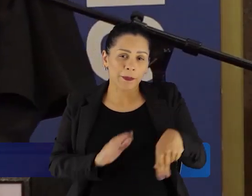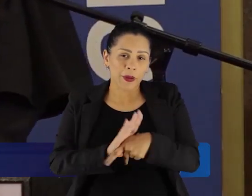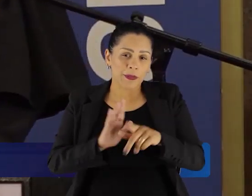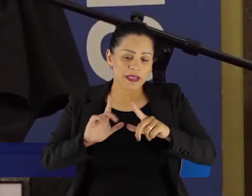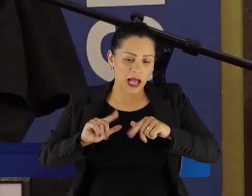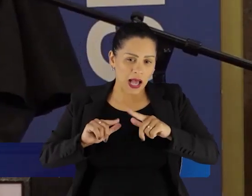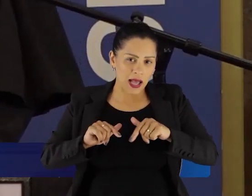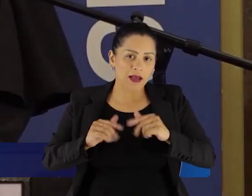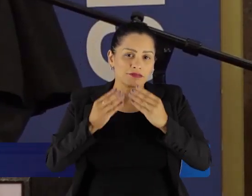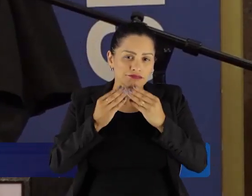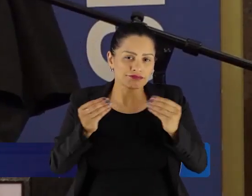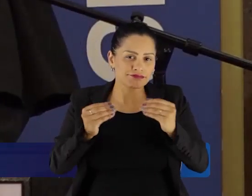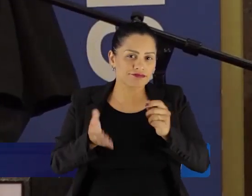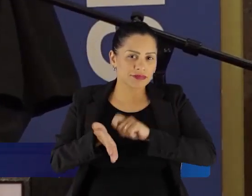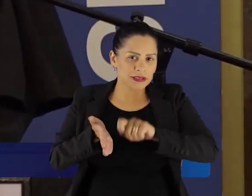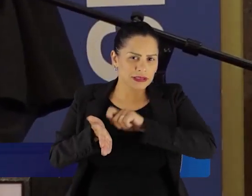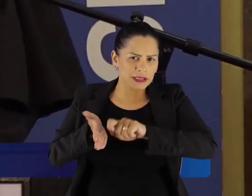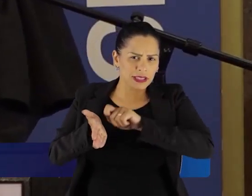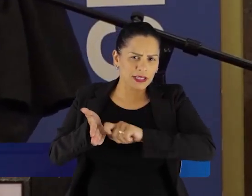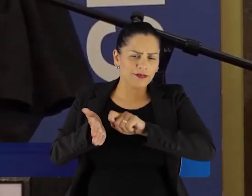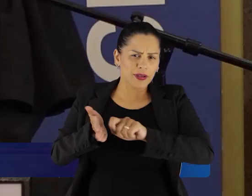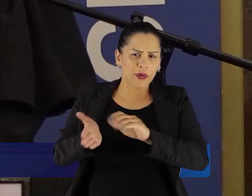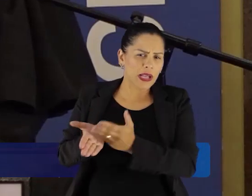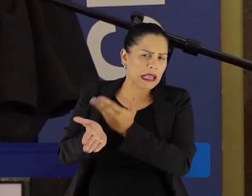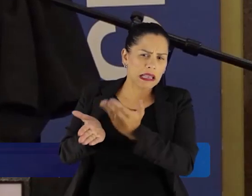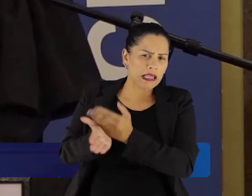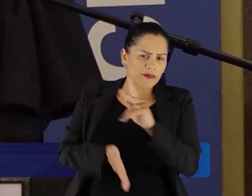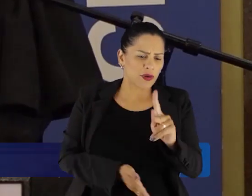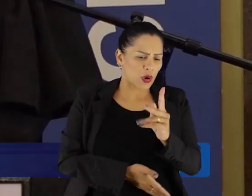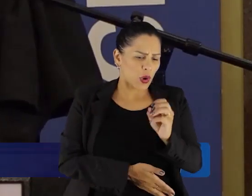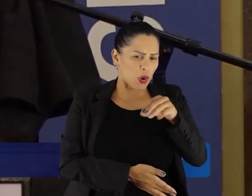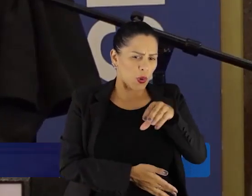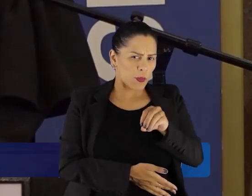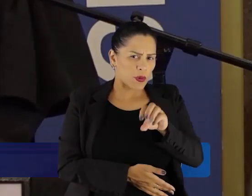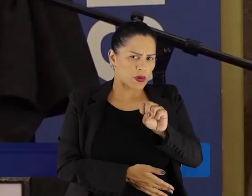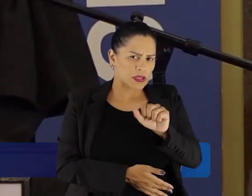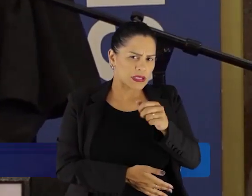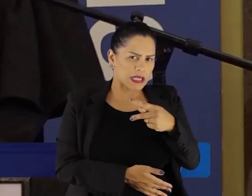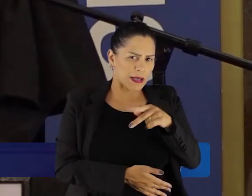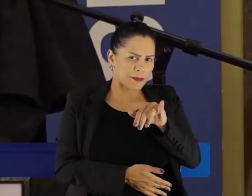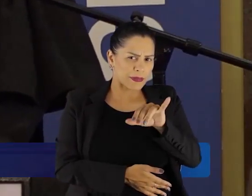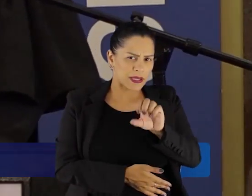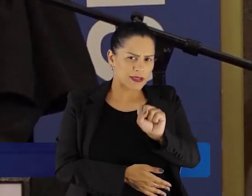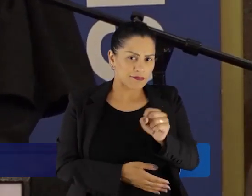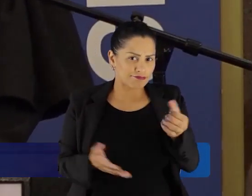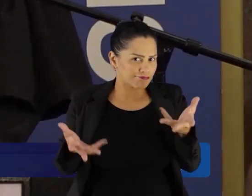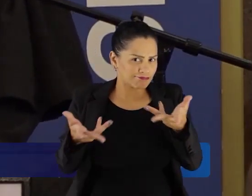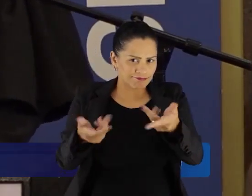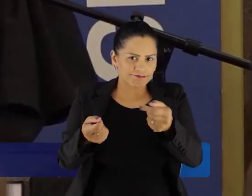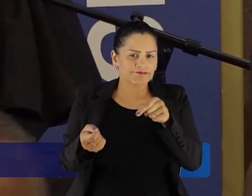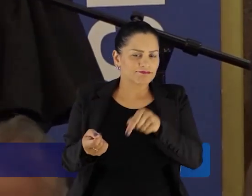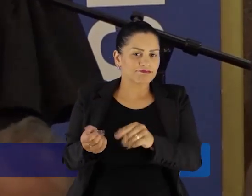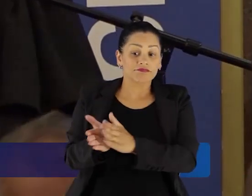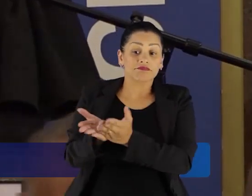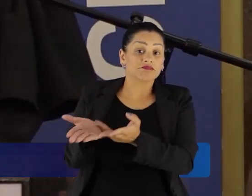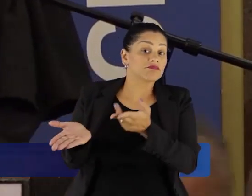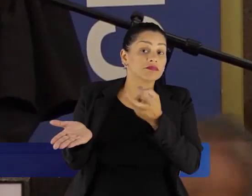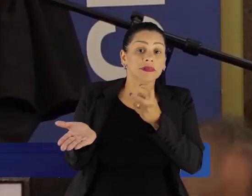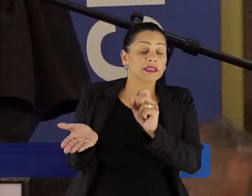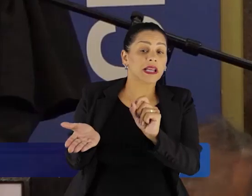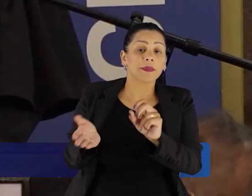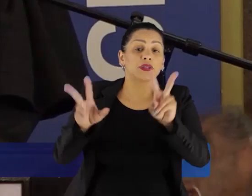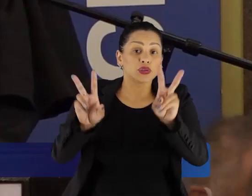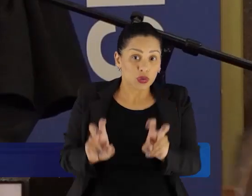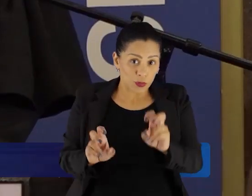autor na obra magnífica homo sapiens e sua obra Notas Sobre a